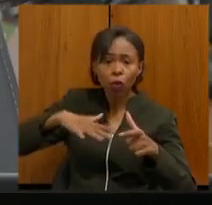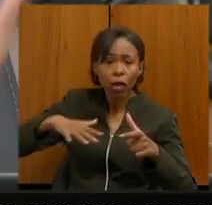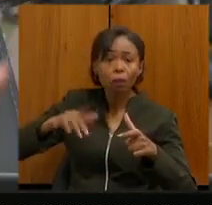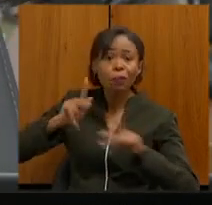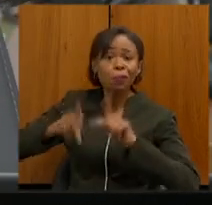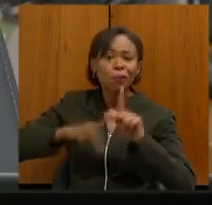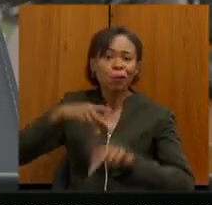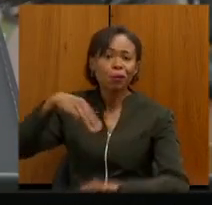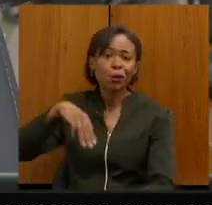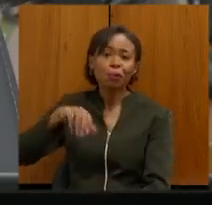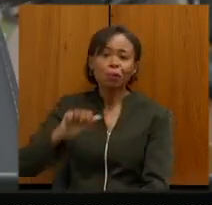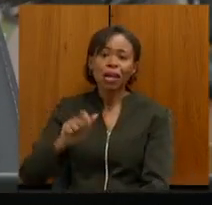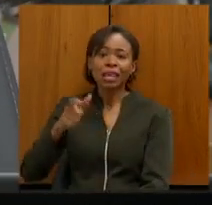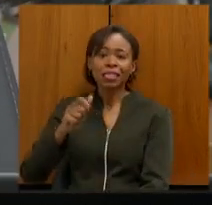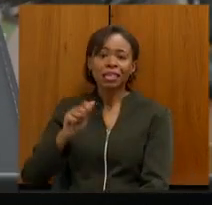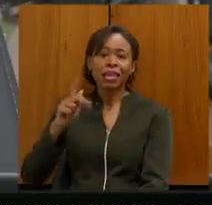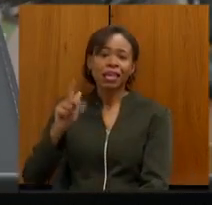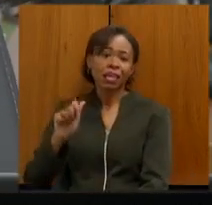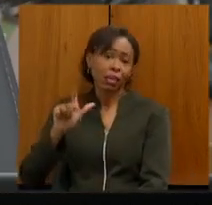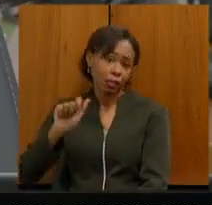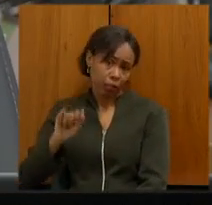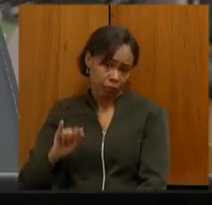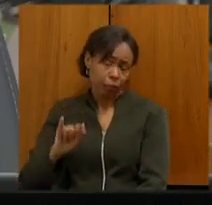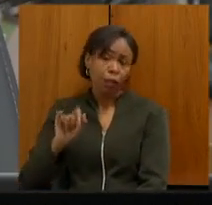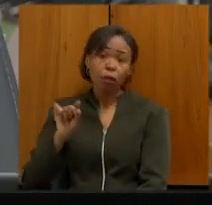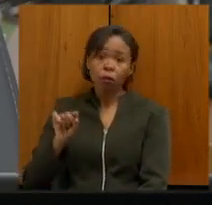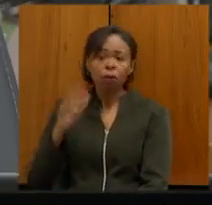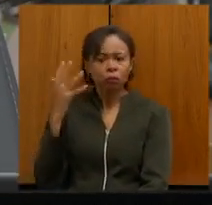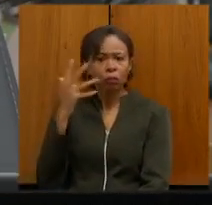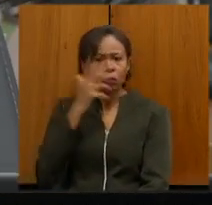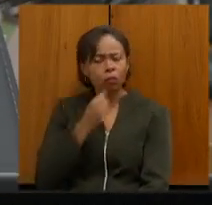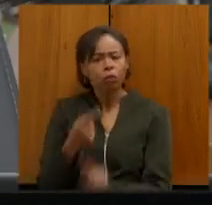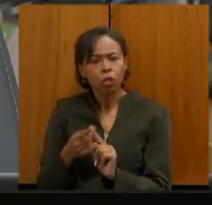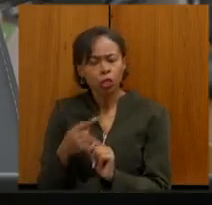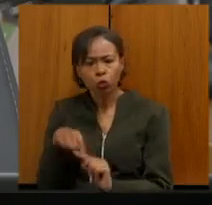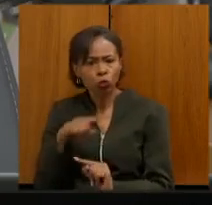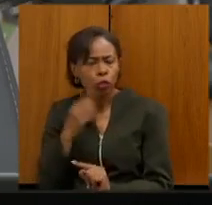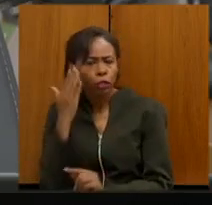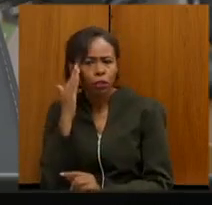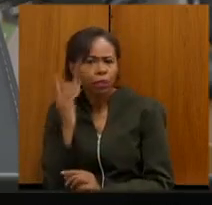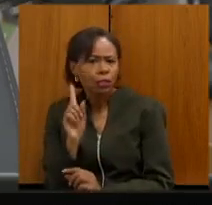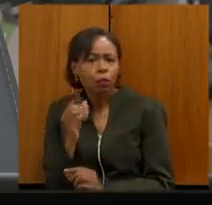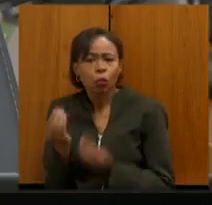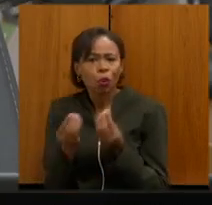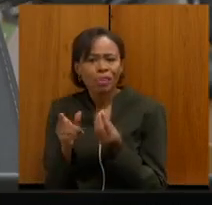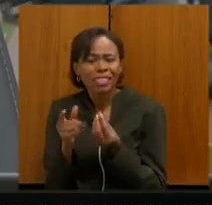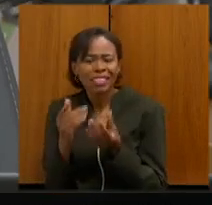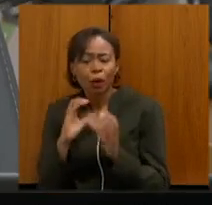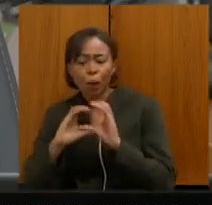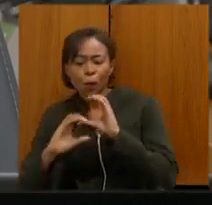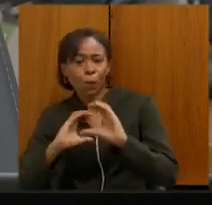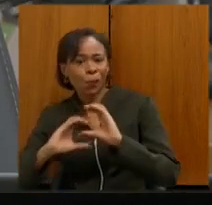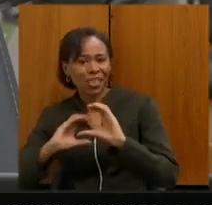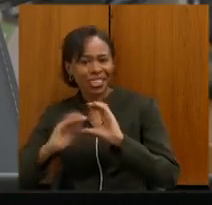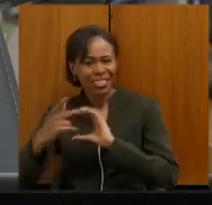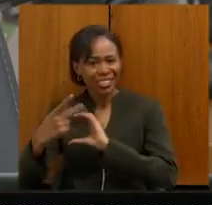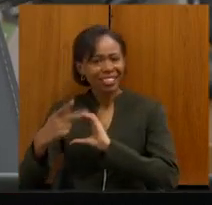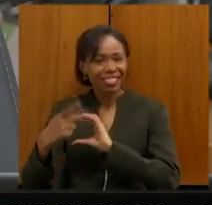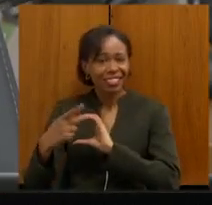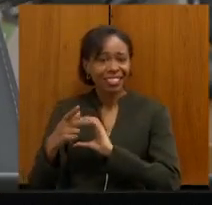entendia o que ele disse é a forma como eles falam né sim a própria